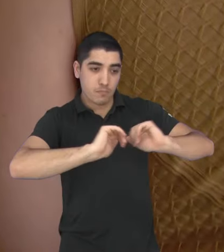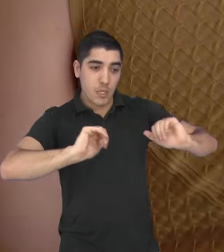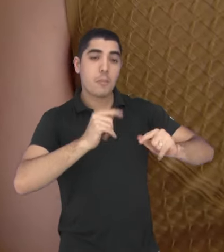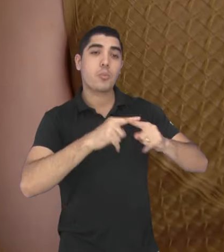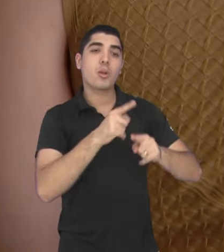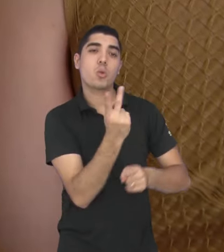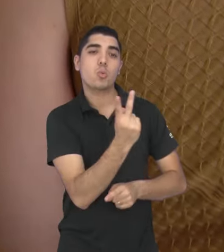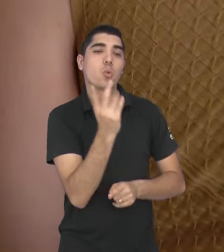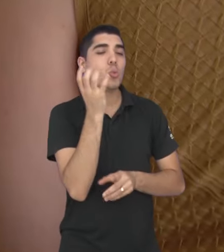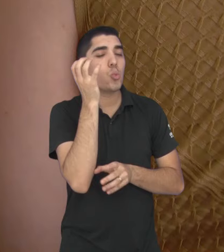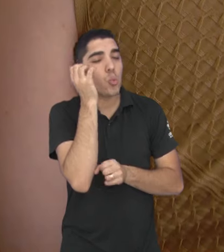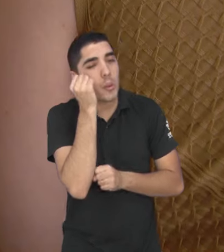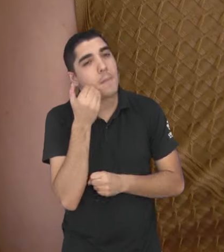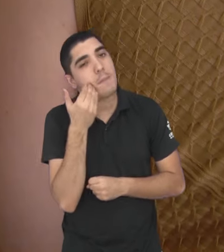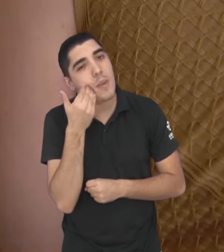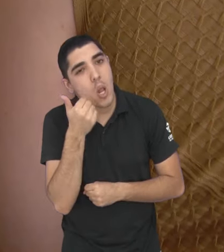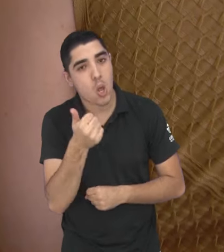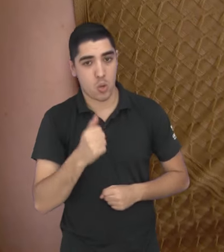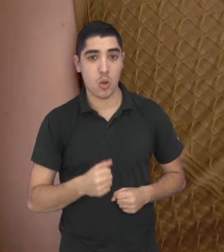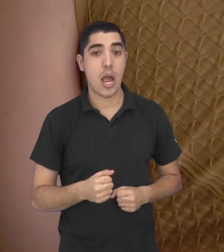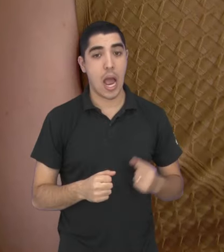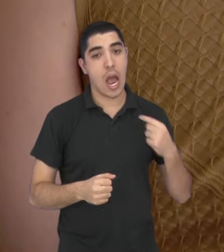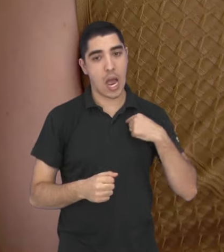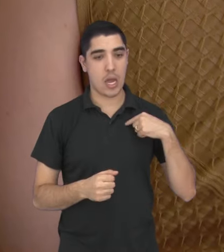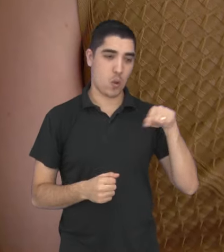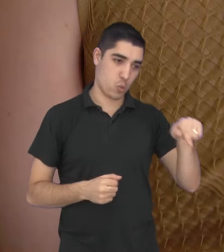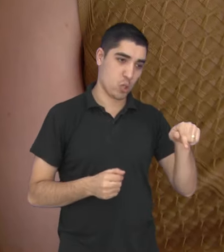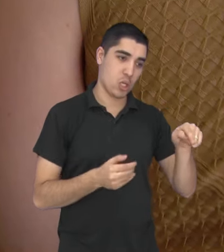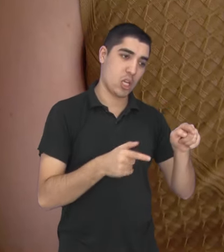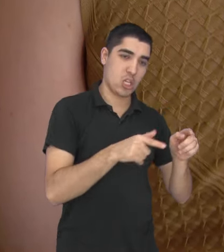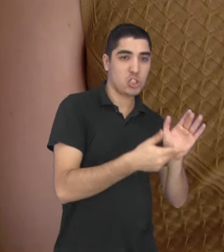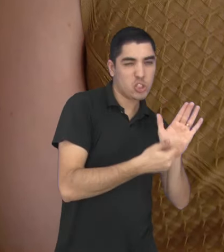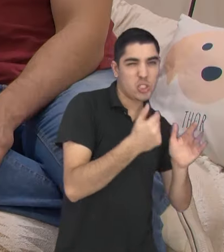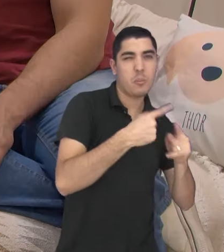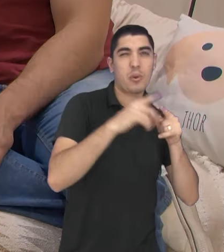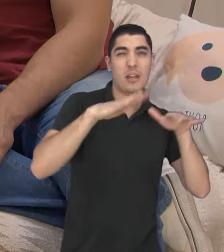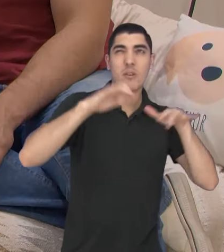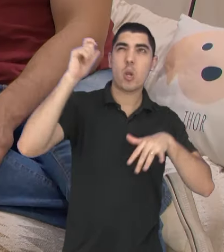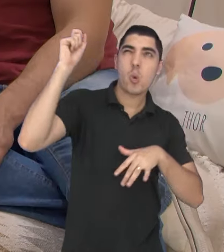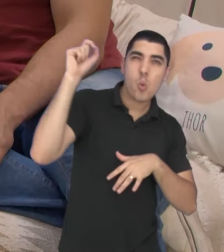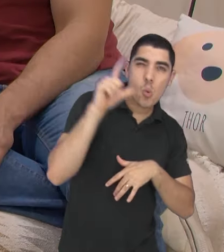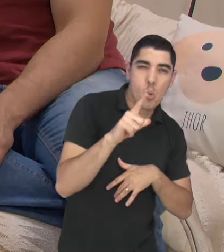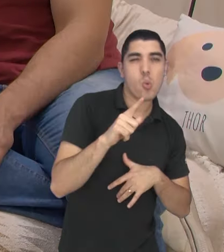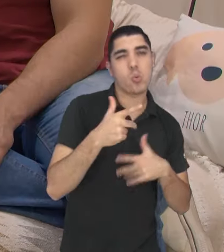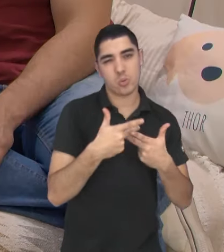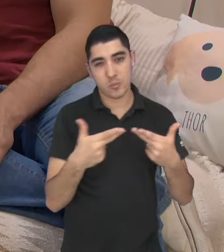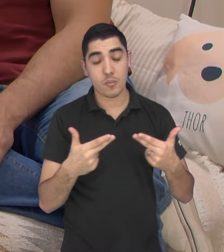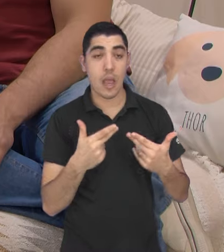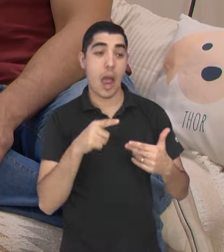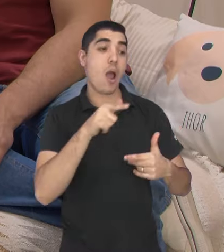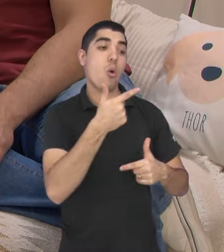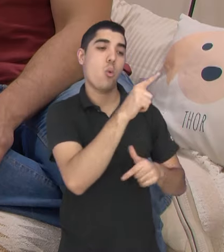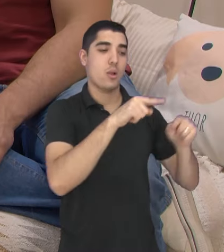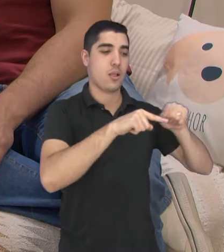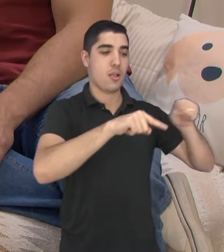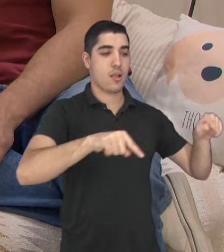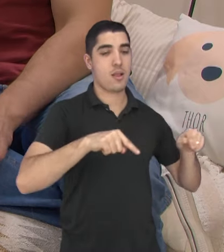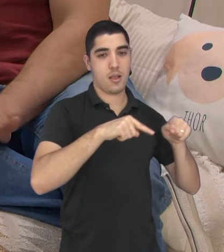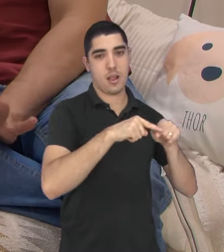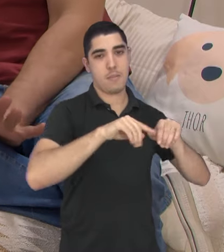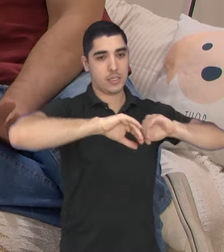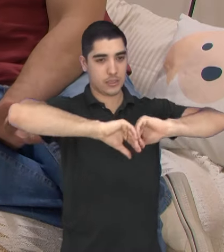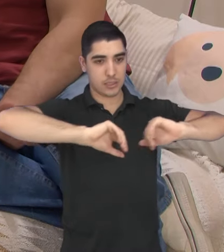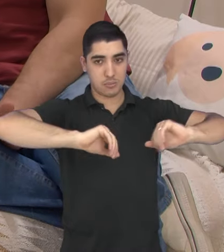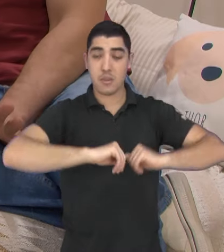de sono, né? Então, eu tiro eles de lá também pela luminosidade e coloco num quarto separado. Todo mundo com uma